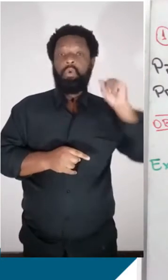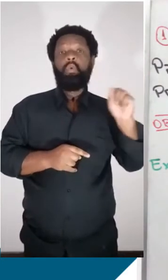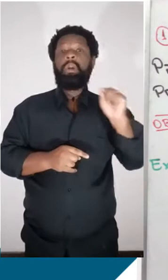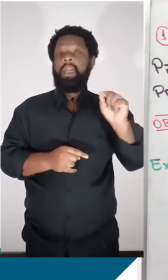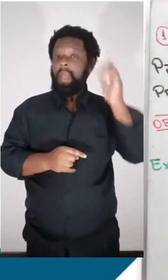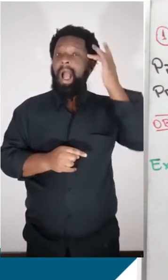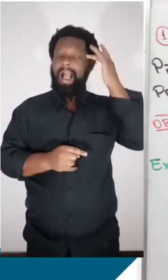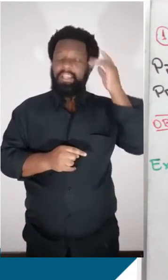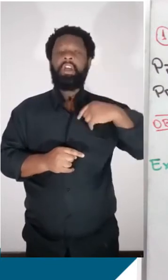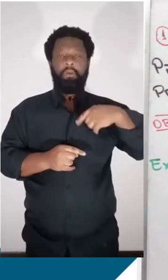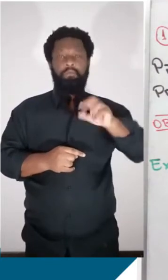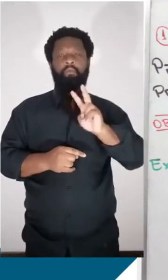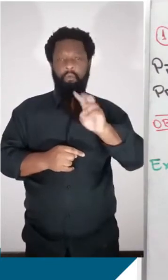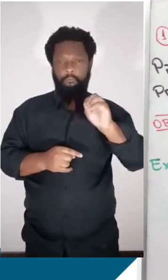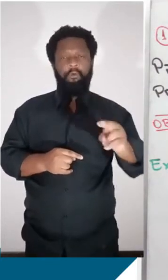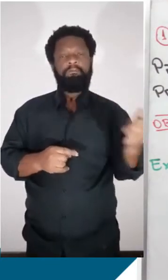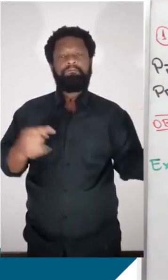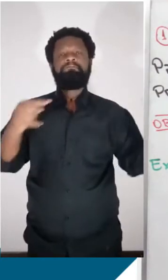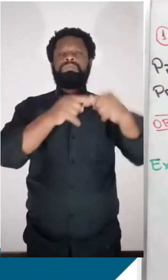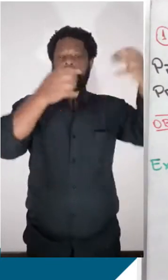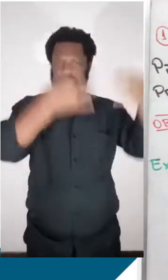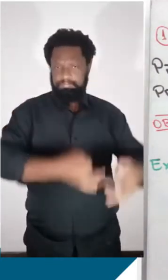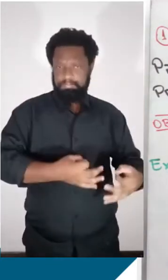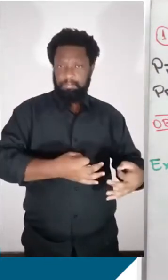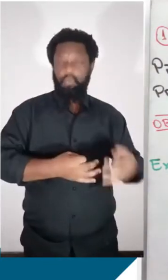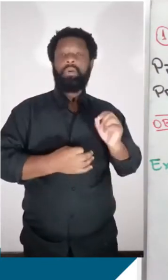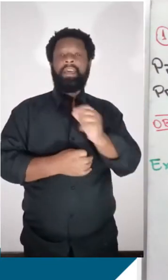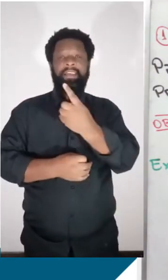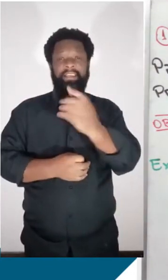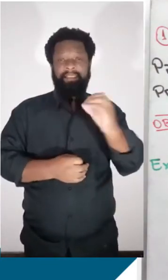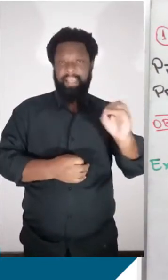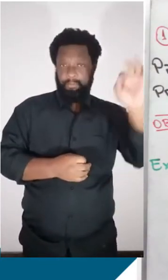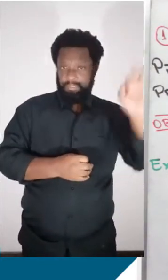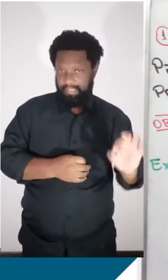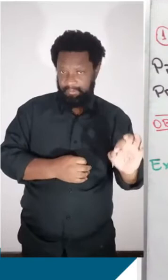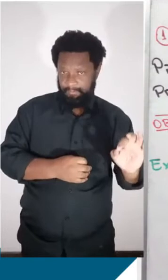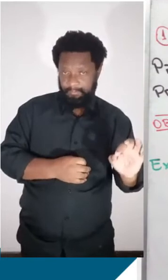eu ia obter teoricamente. Esse está associado ao rendimento de 100%.